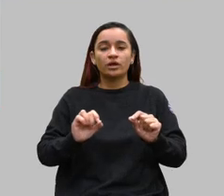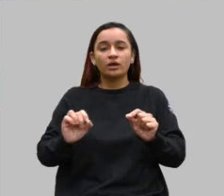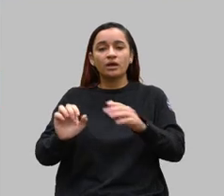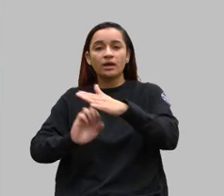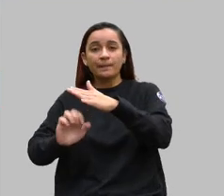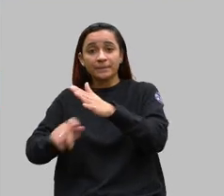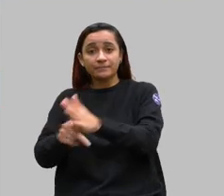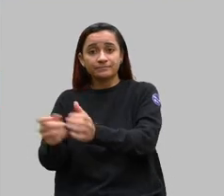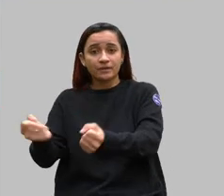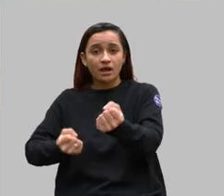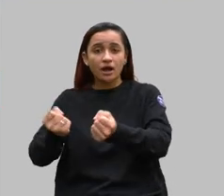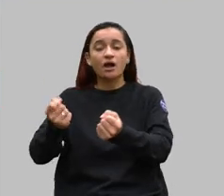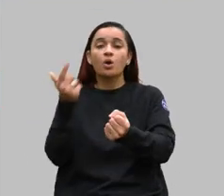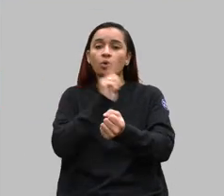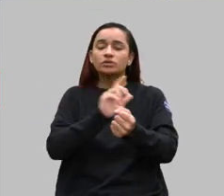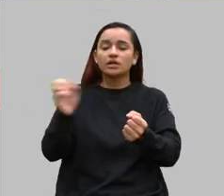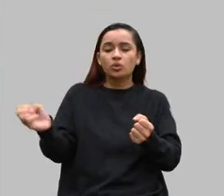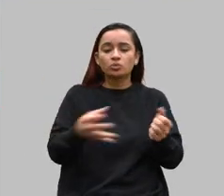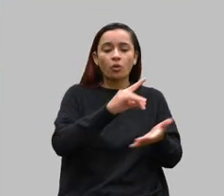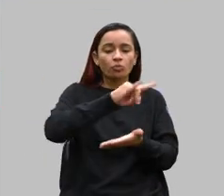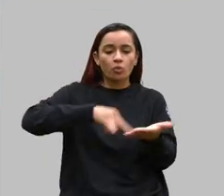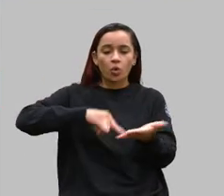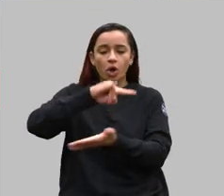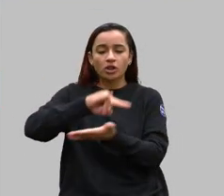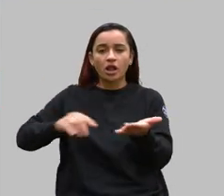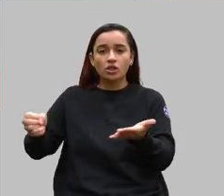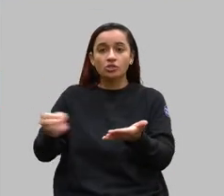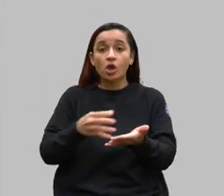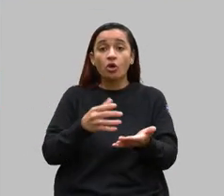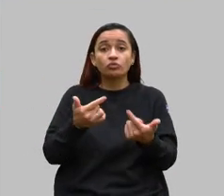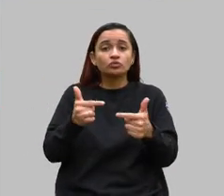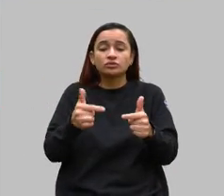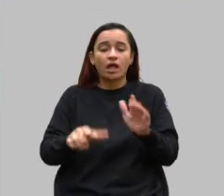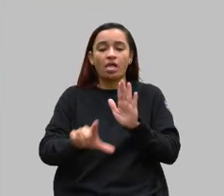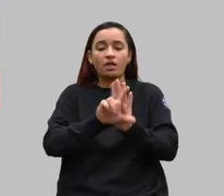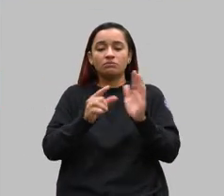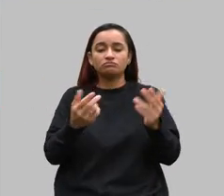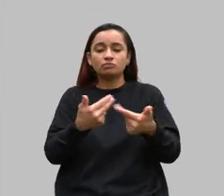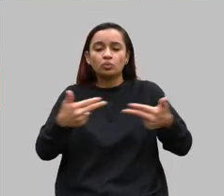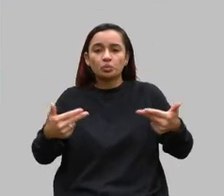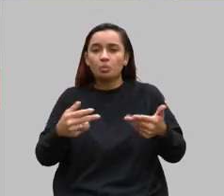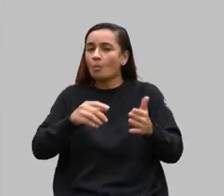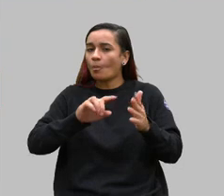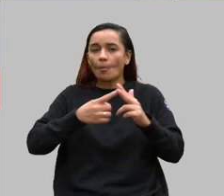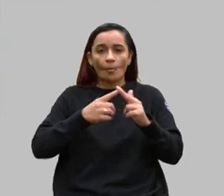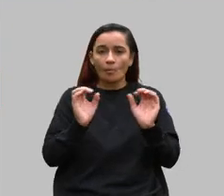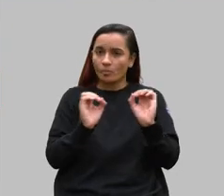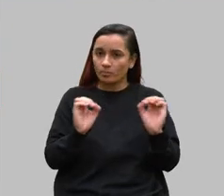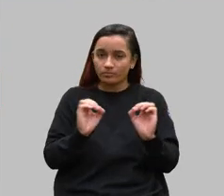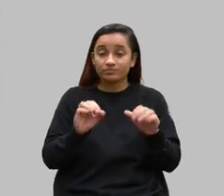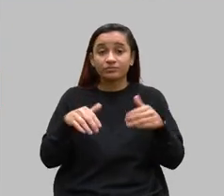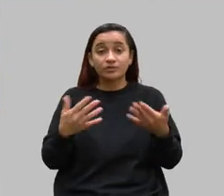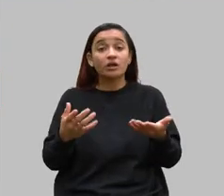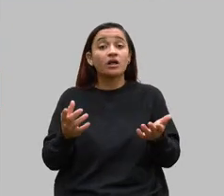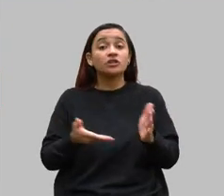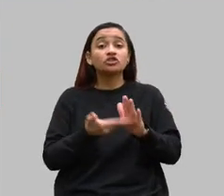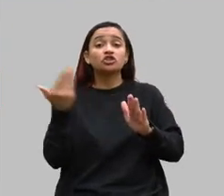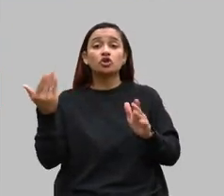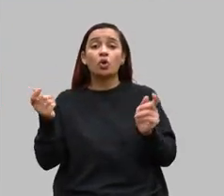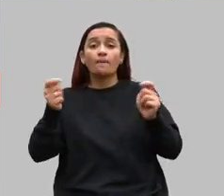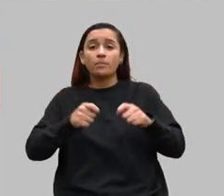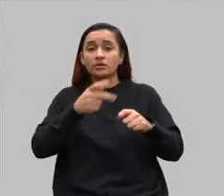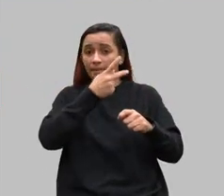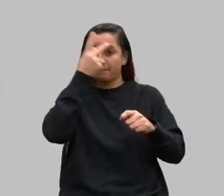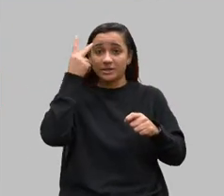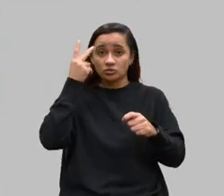antecipadamente seus contratos sem risco de um novo leilão tirando assim a possibilidade de de entrada de Capital